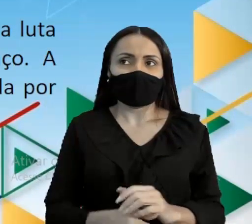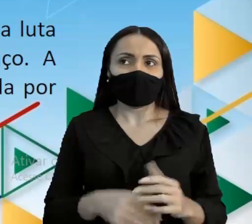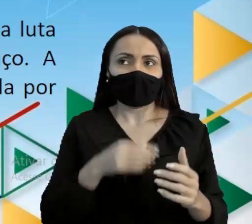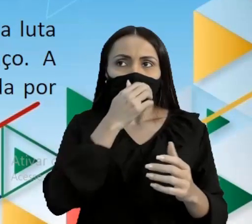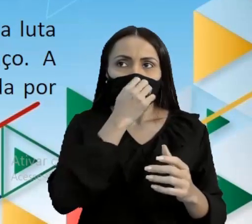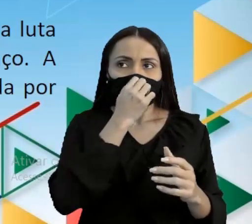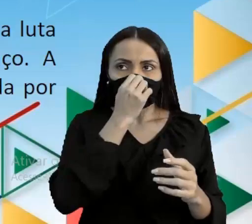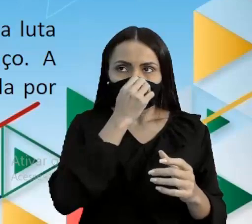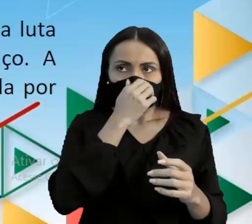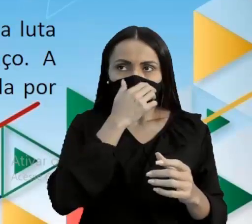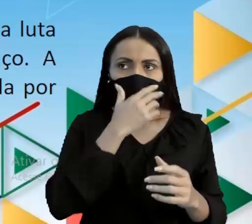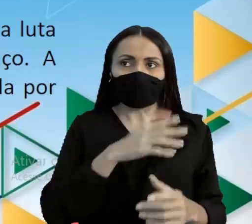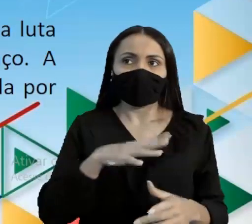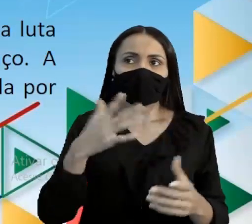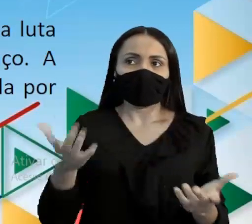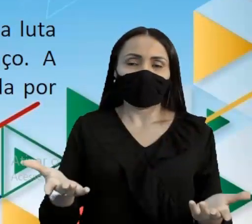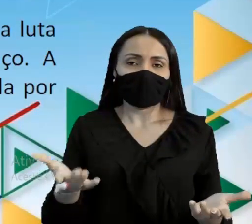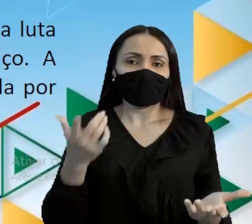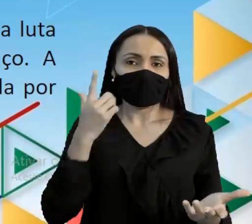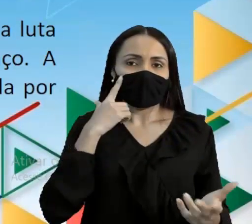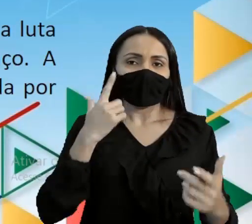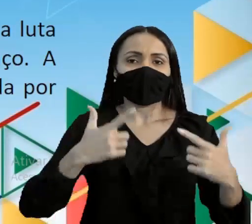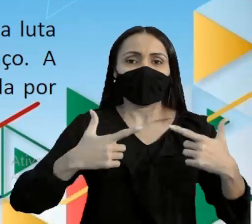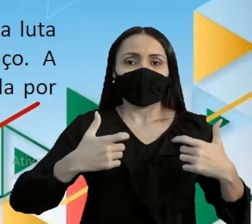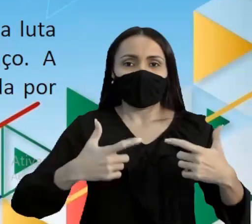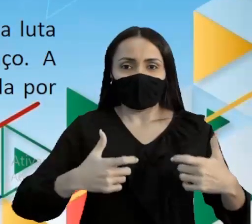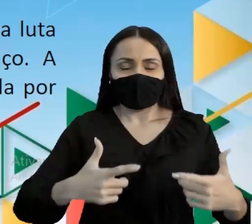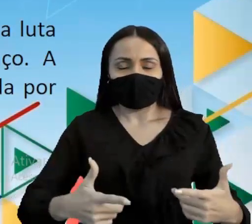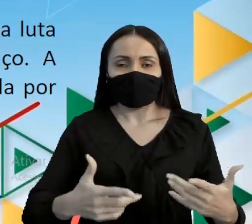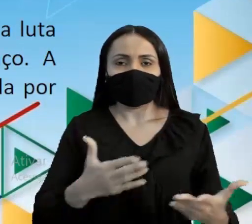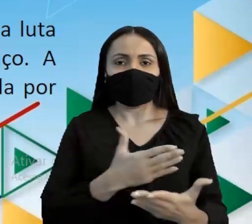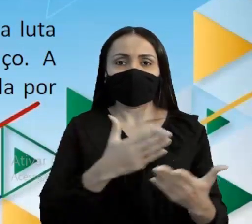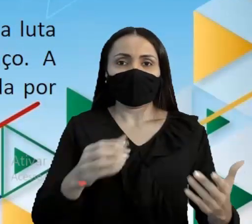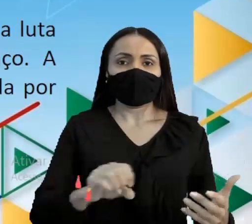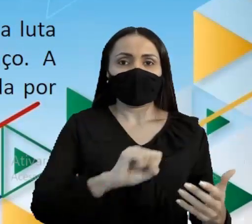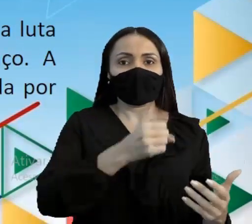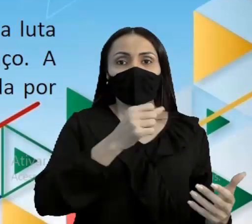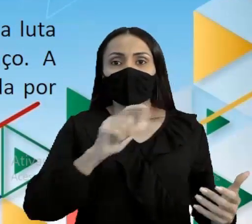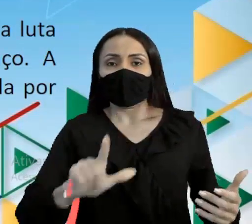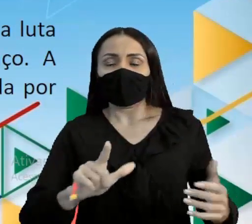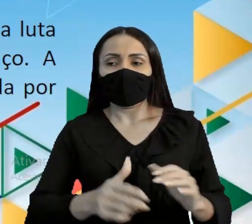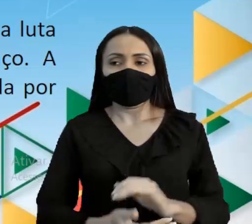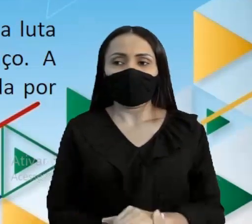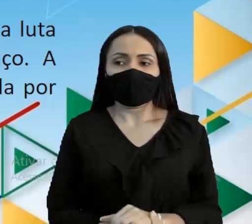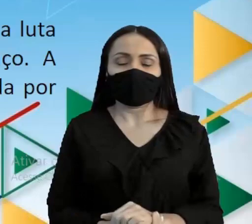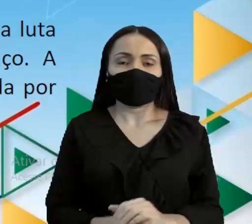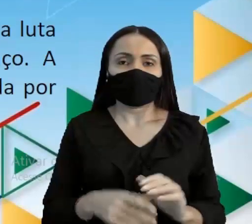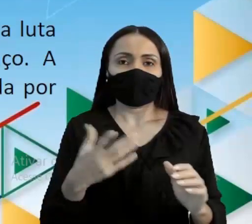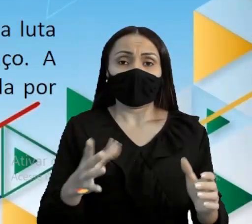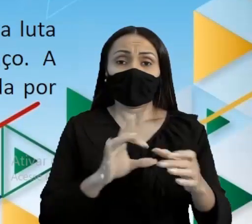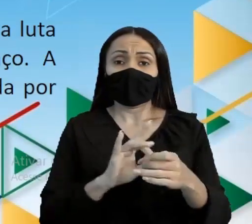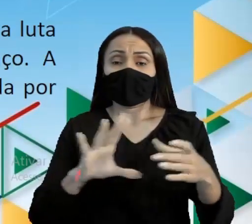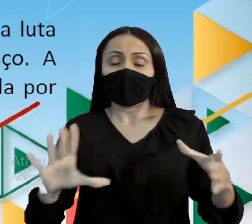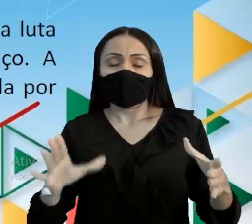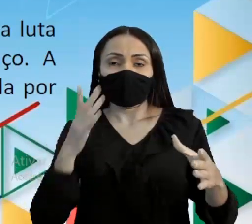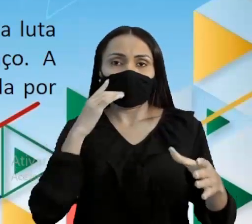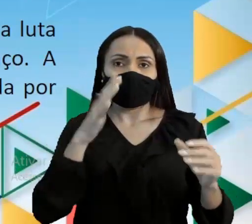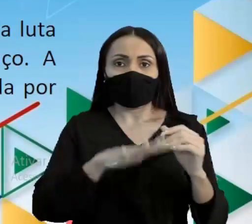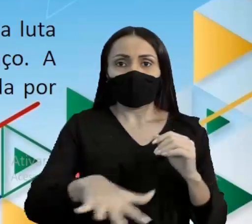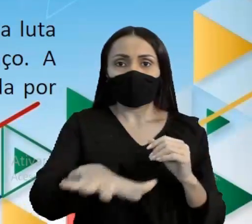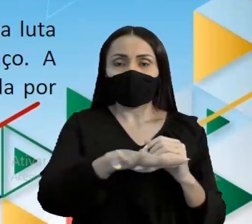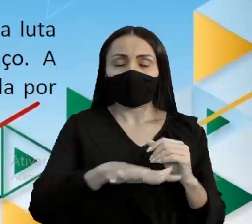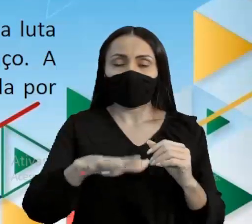vencendo-os na grande batalha de São Lourenço. Então, a independência das províncias do Rio